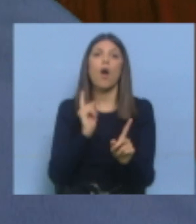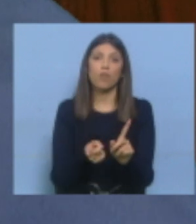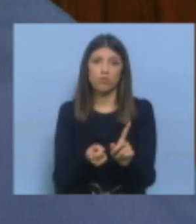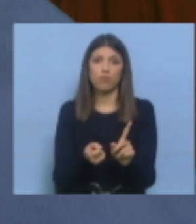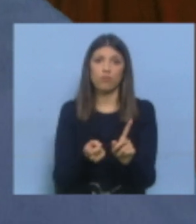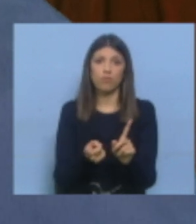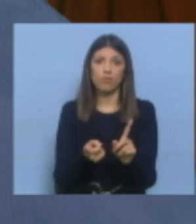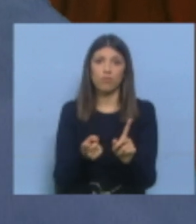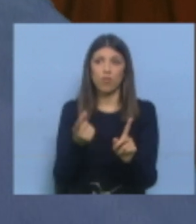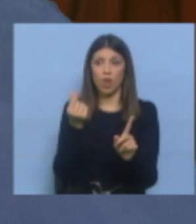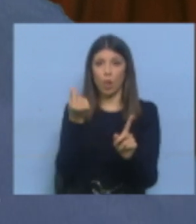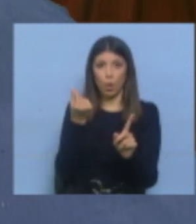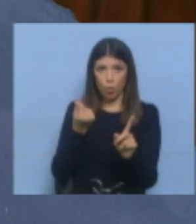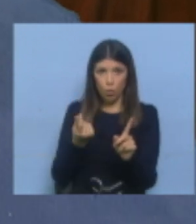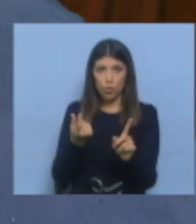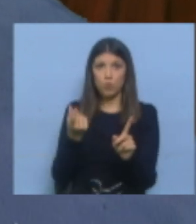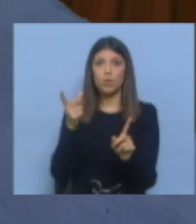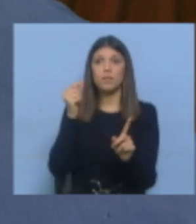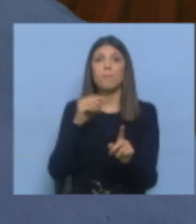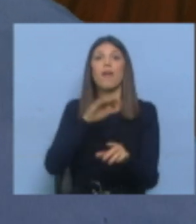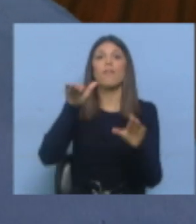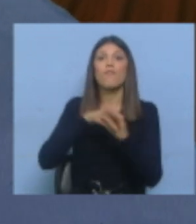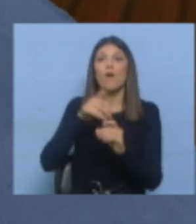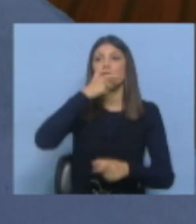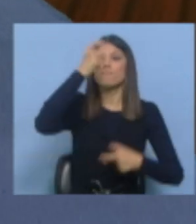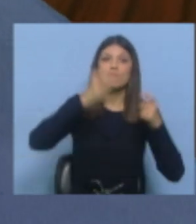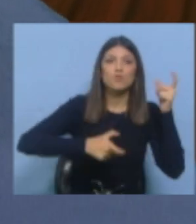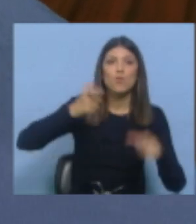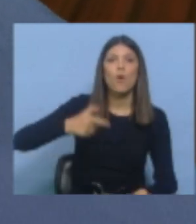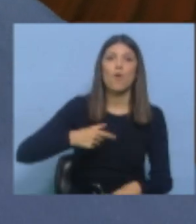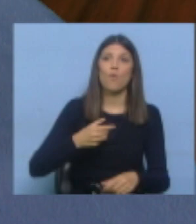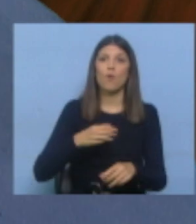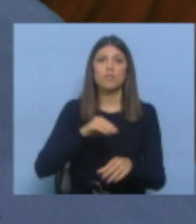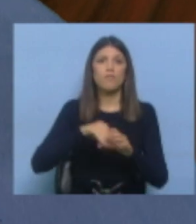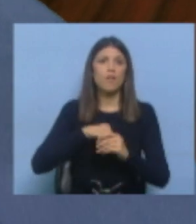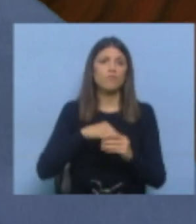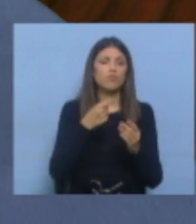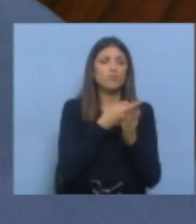o gerar lucro, mas envolve muito mais, envolve pessoas, envolve muito mais.